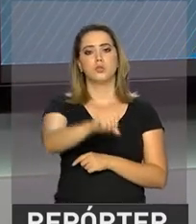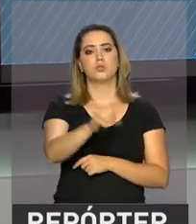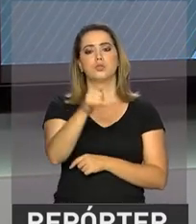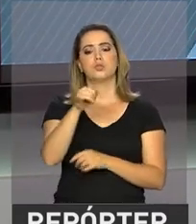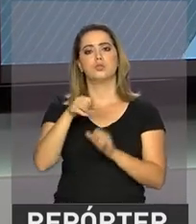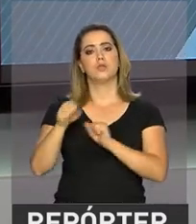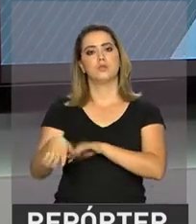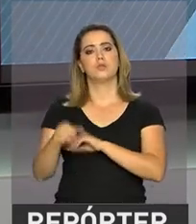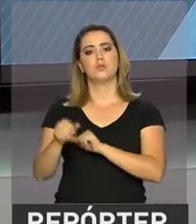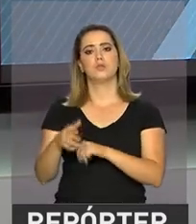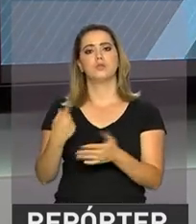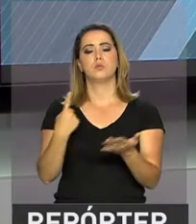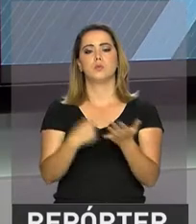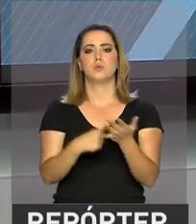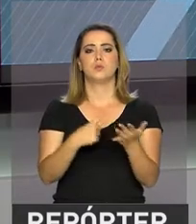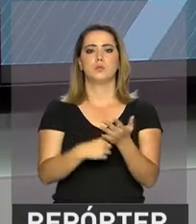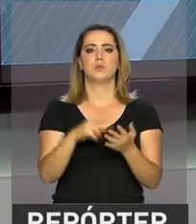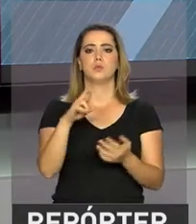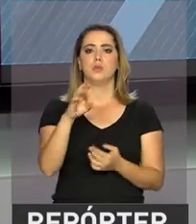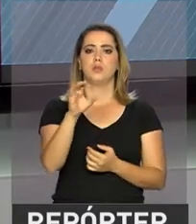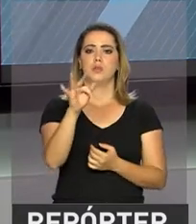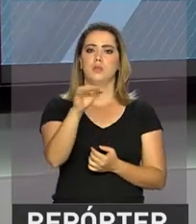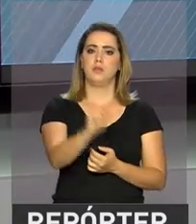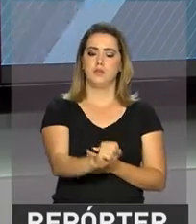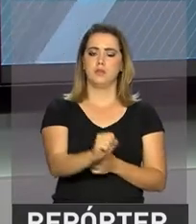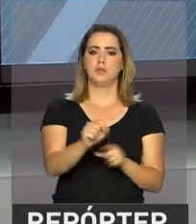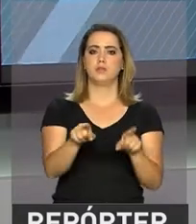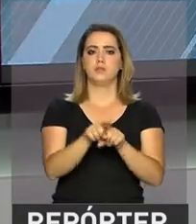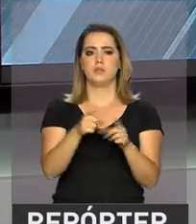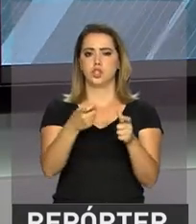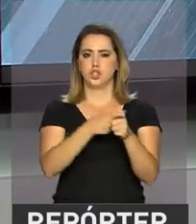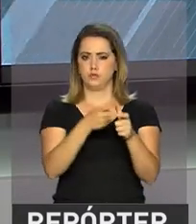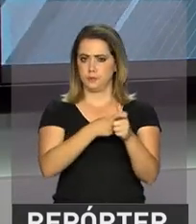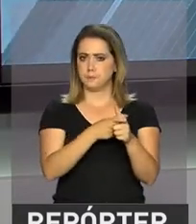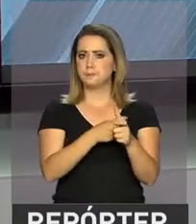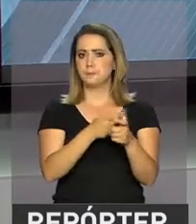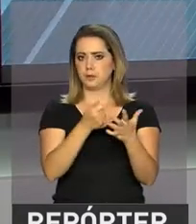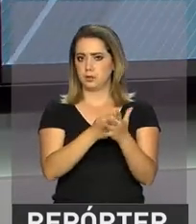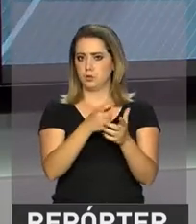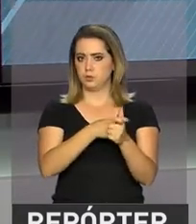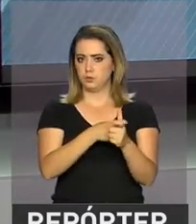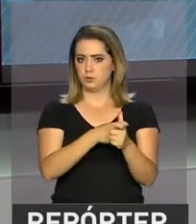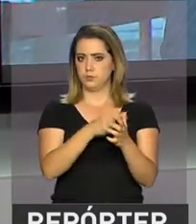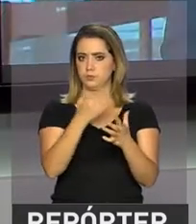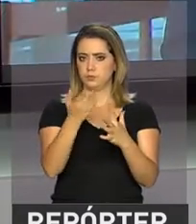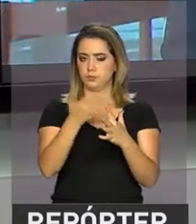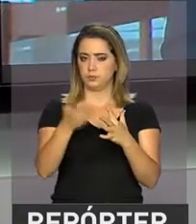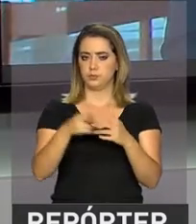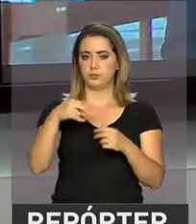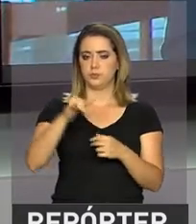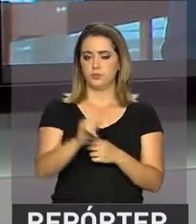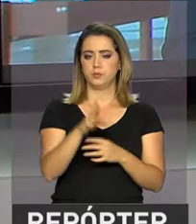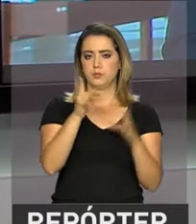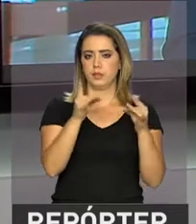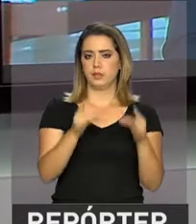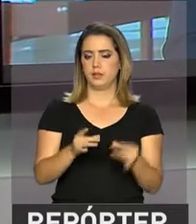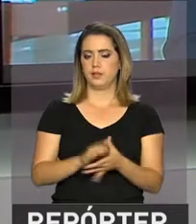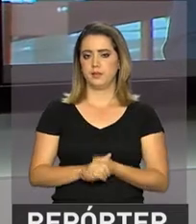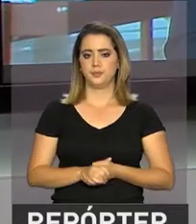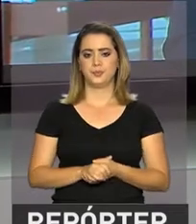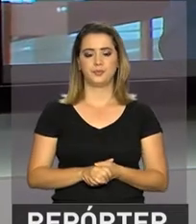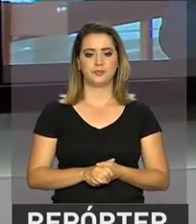ao Refis, Programa de Recuperação Fiscal. Os detalhes a gente confere com o repórter Ney Pereira. Boa tarde,